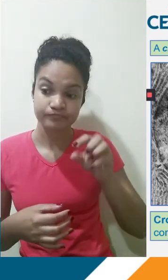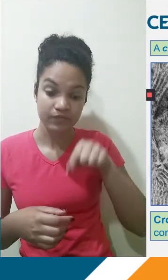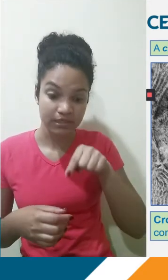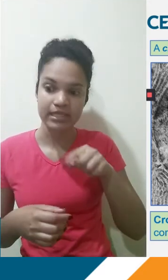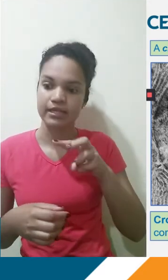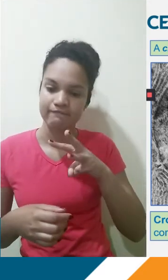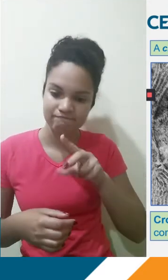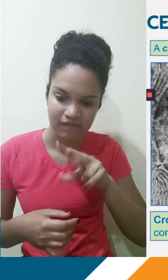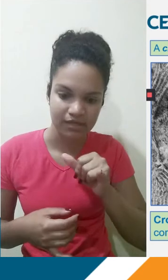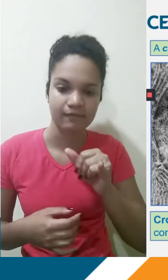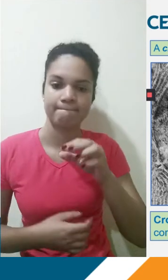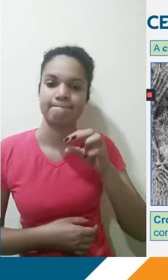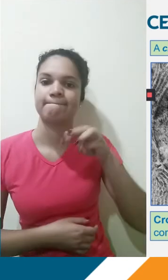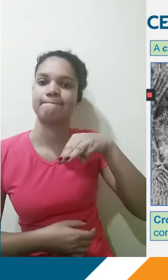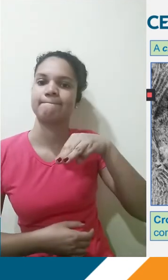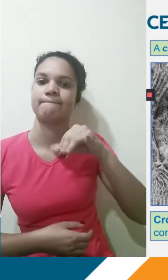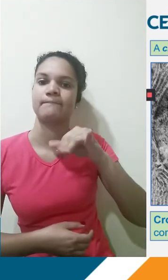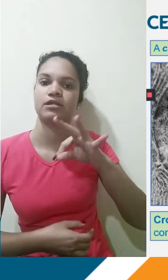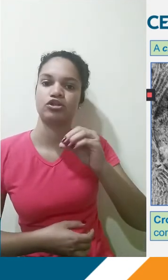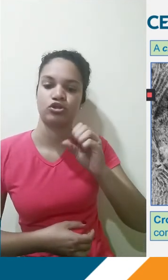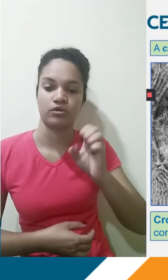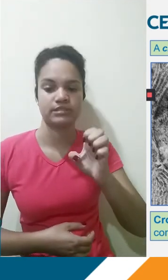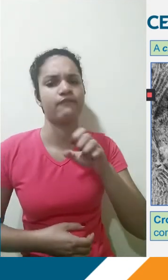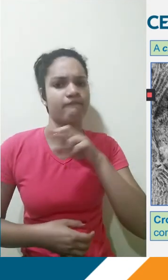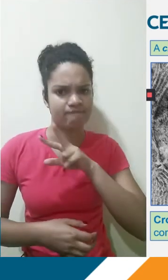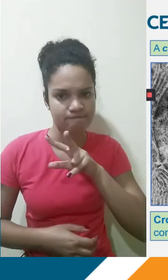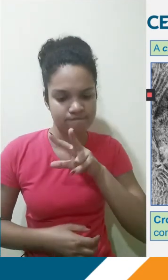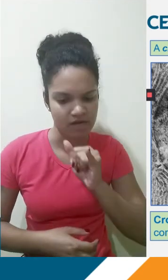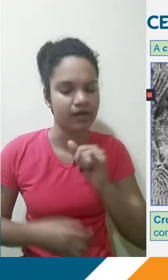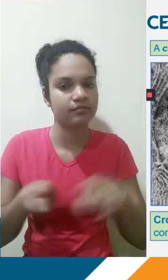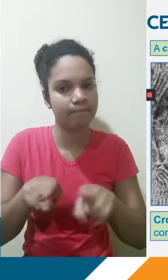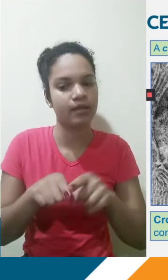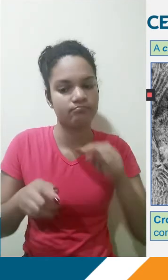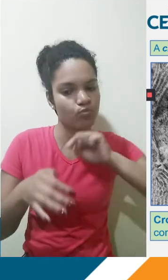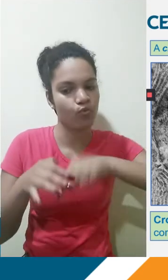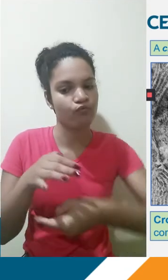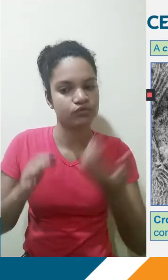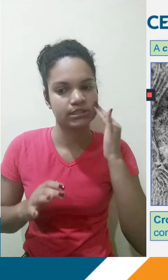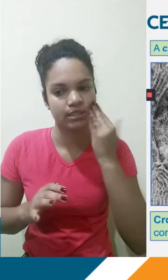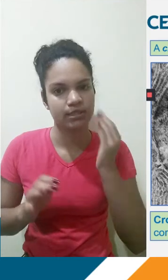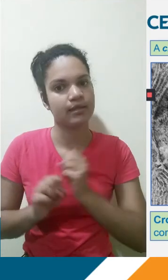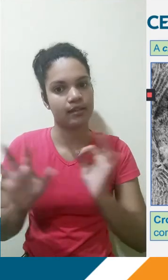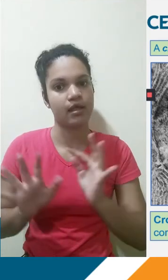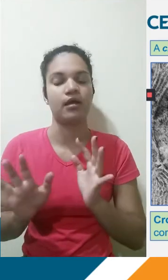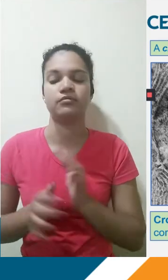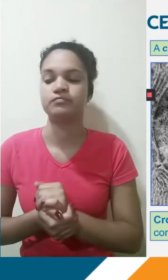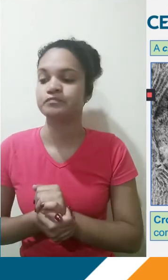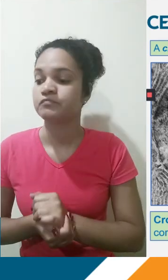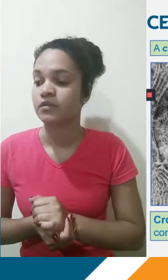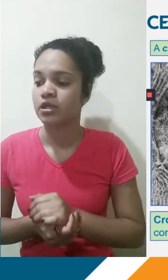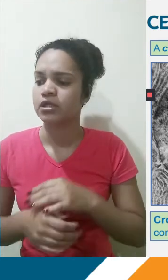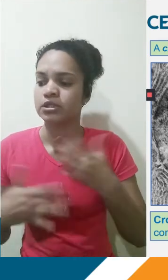e que vocês vão conseguir aprofundar isso nas próximas aulas, também com a ajuda dos mediadores. Então, a